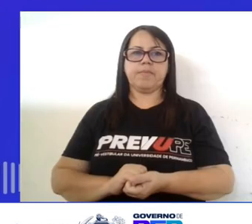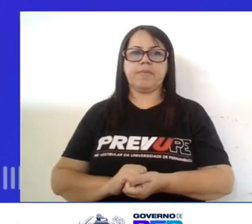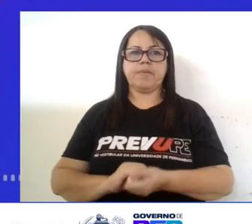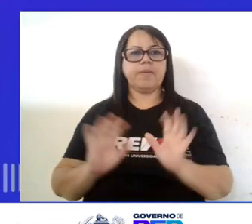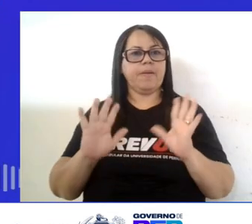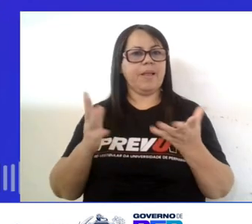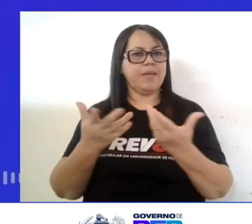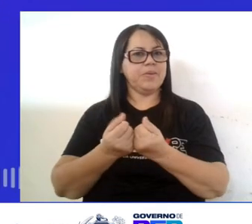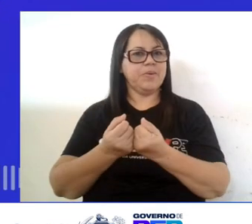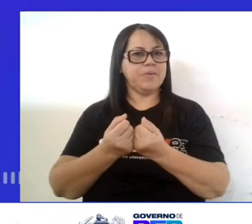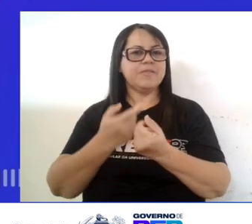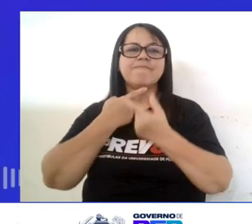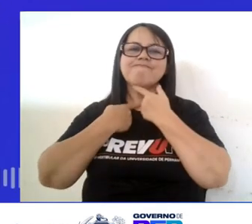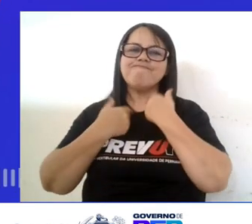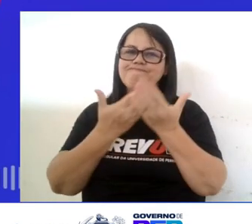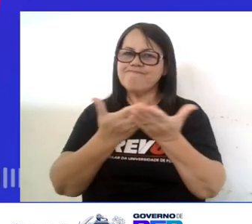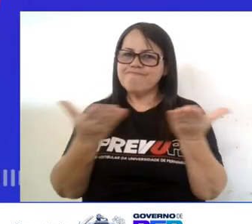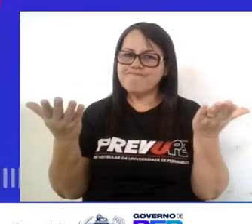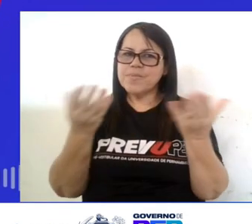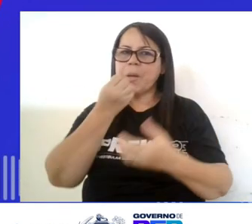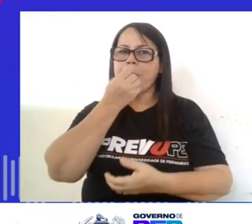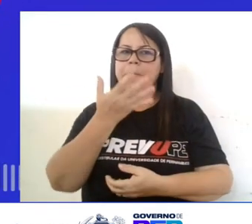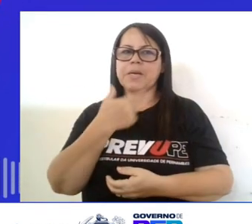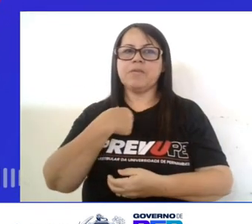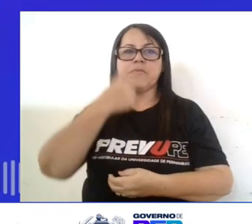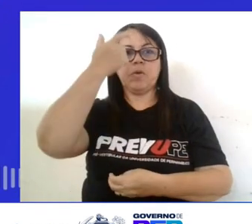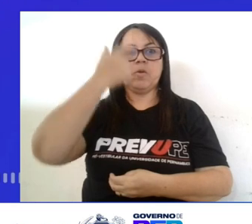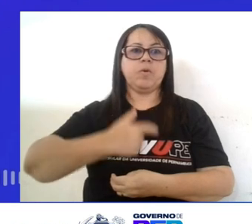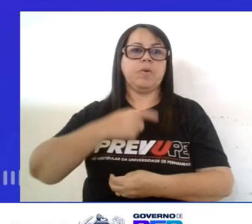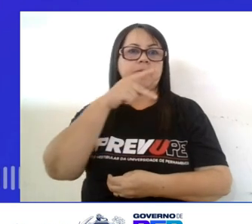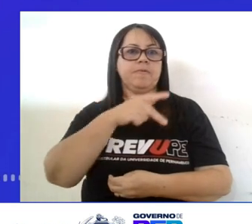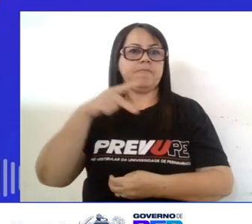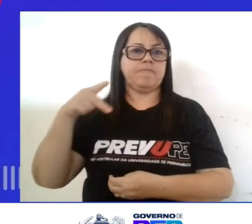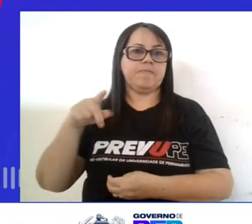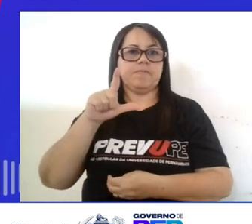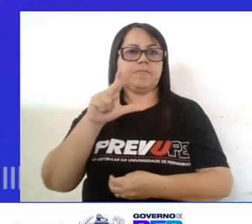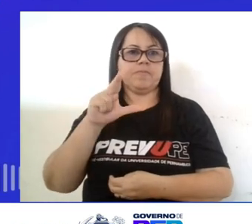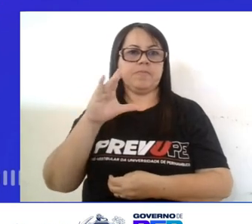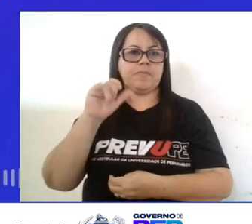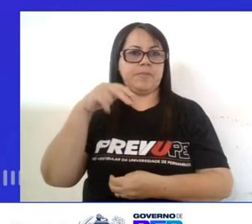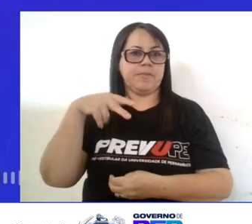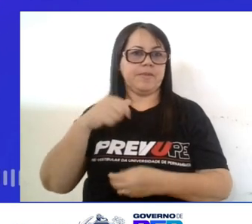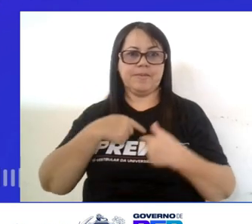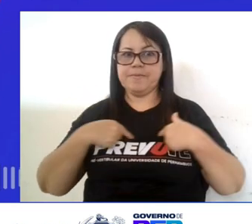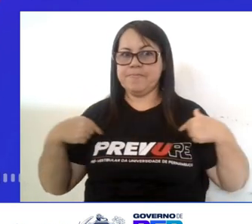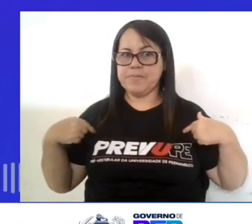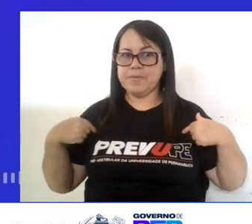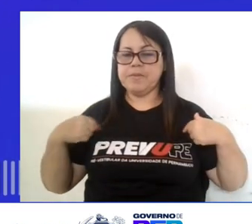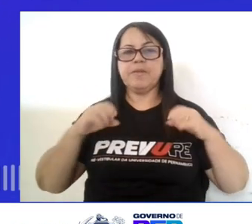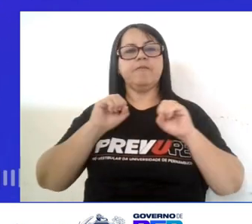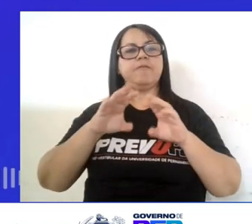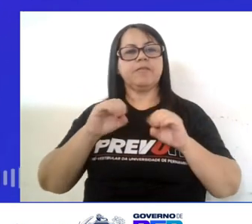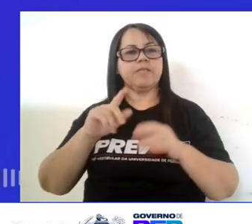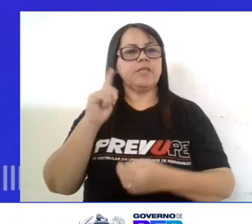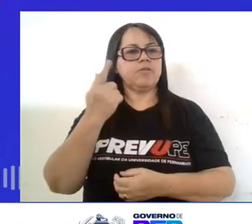Olá pessoal Espero que todos estejam bem Sou professora Luciana formadora do Pré geografia e